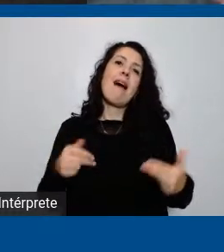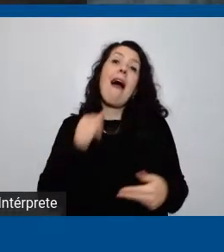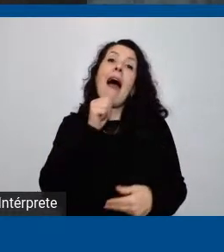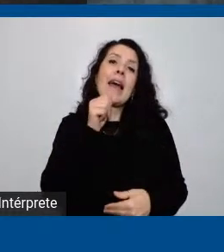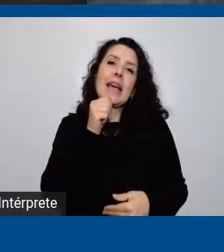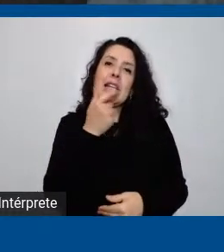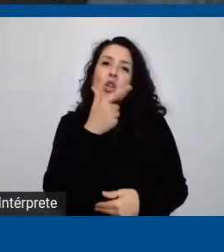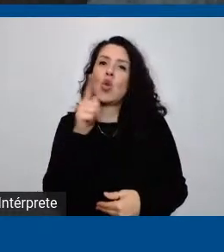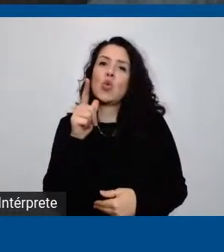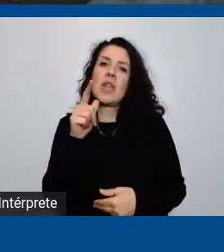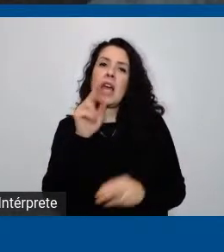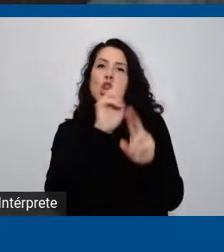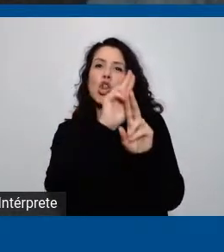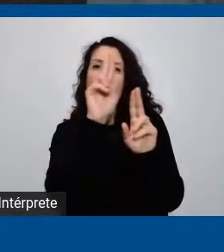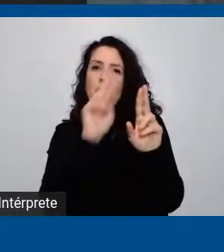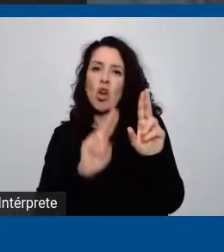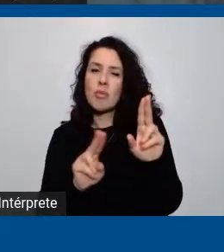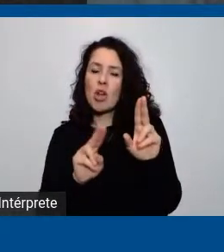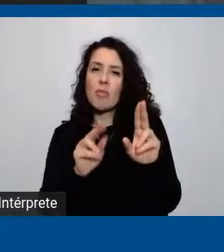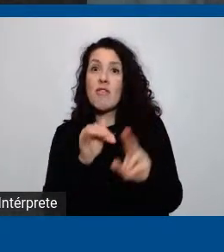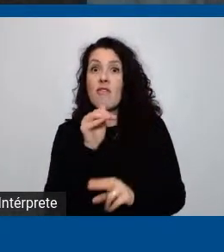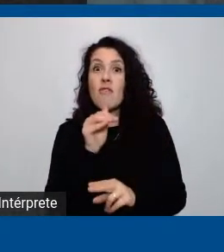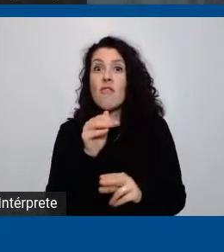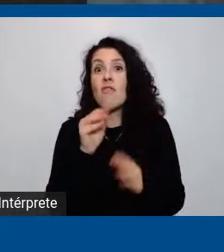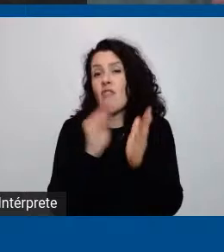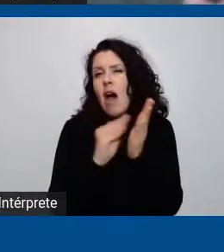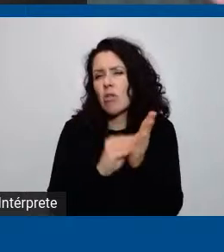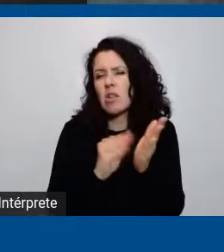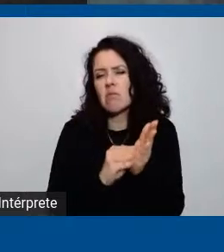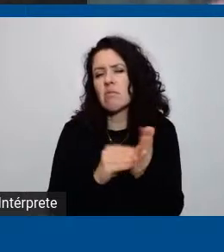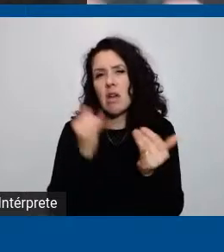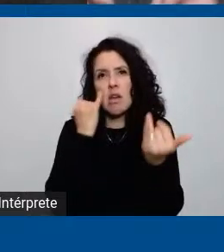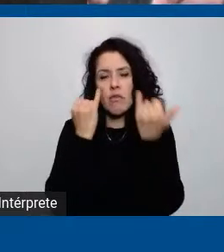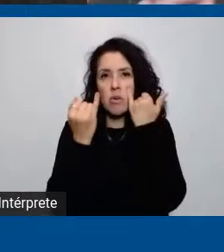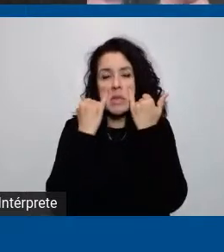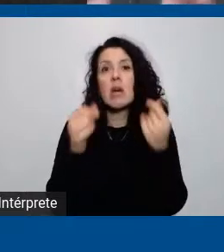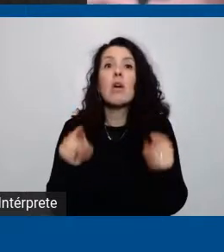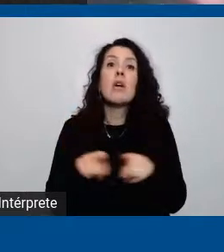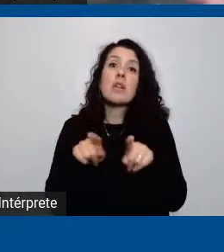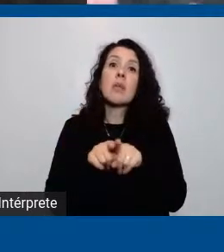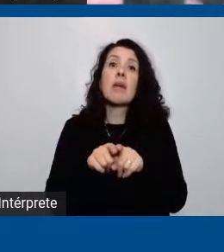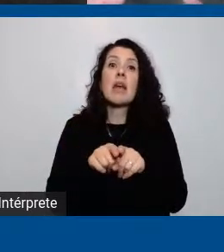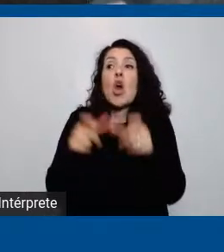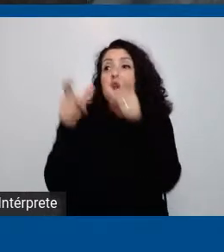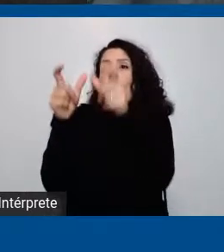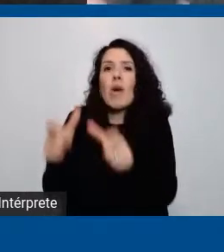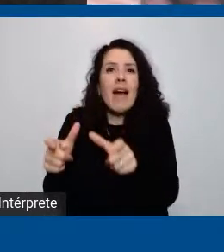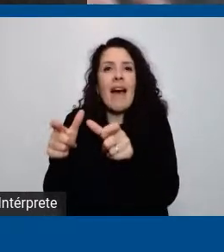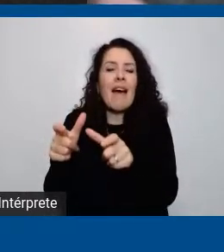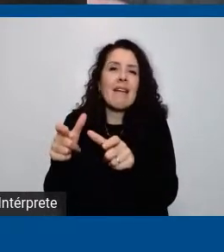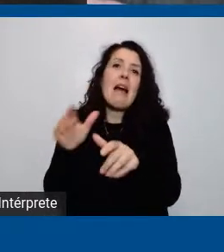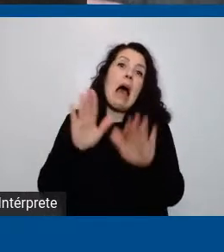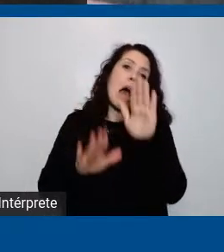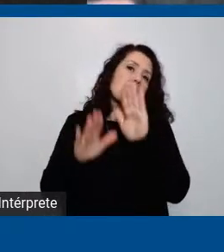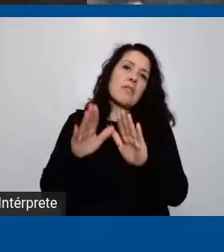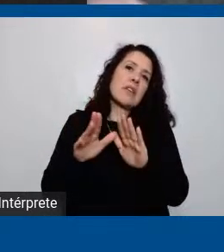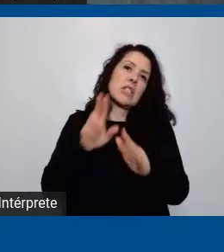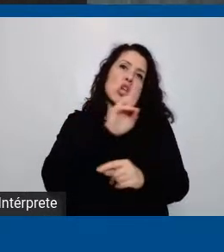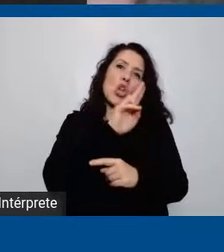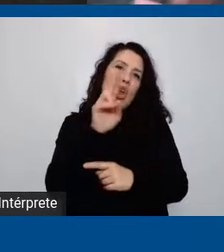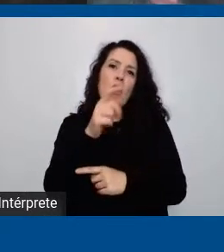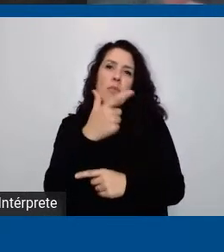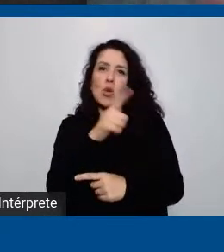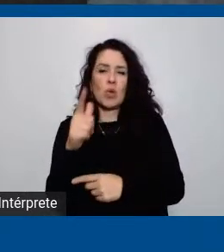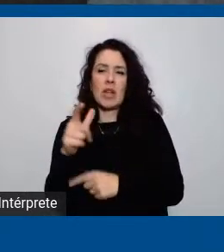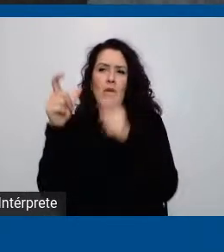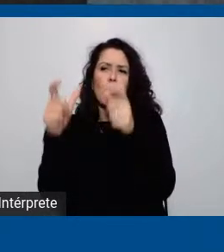guardado, identificações também de região, mas algumas coisas às vezes sumárias. Então, você sabe que